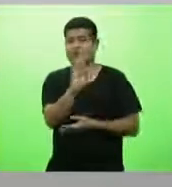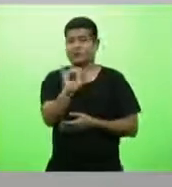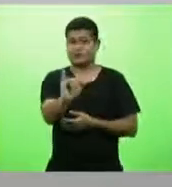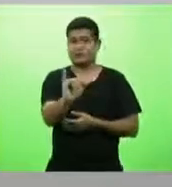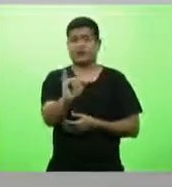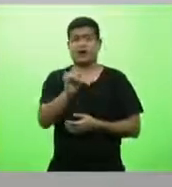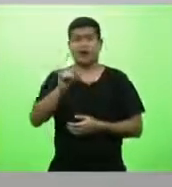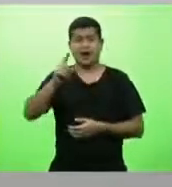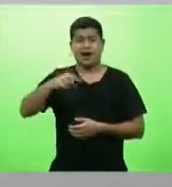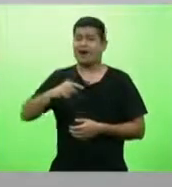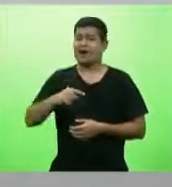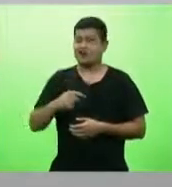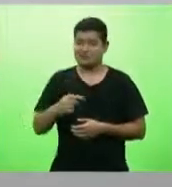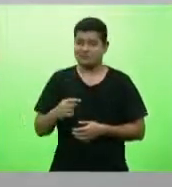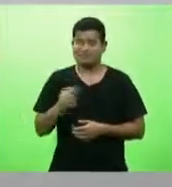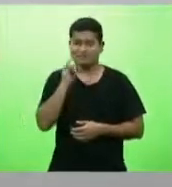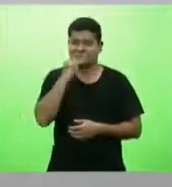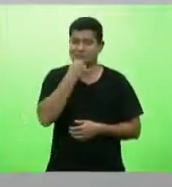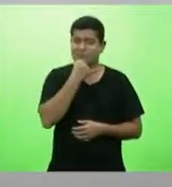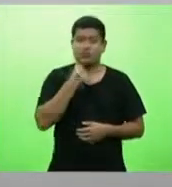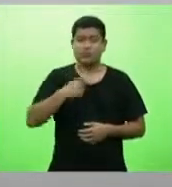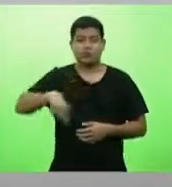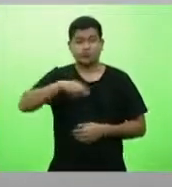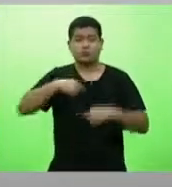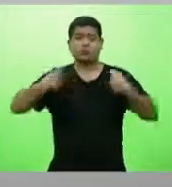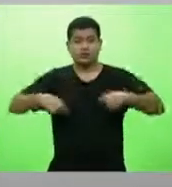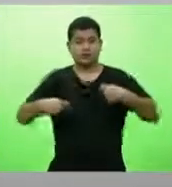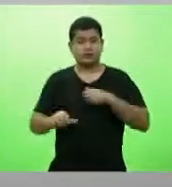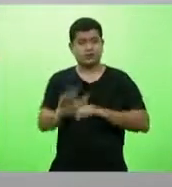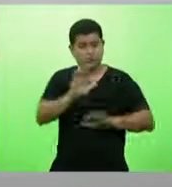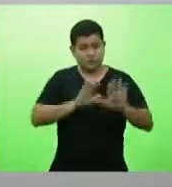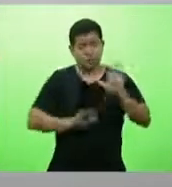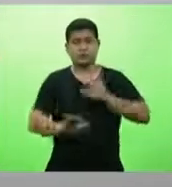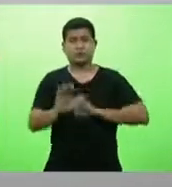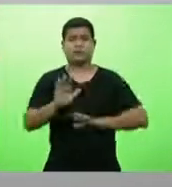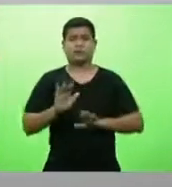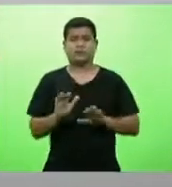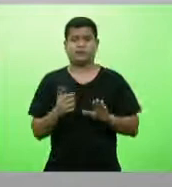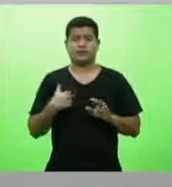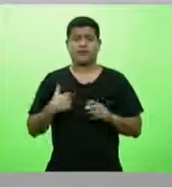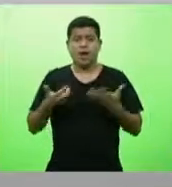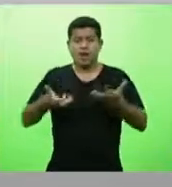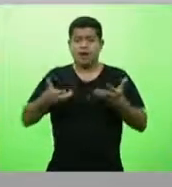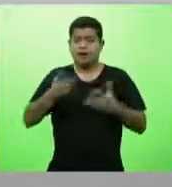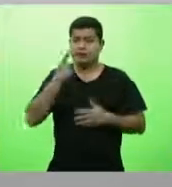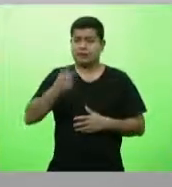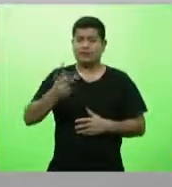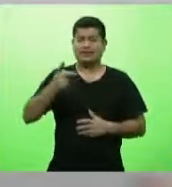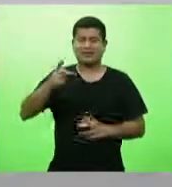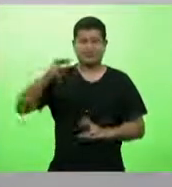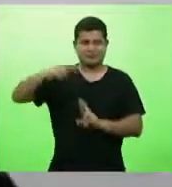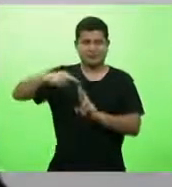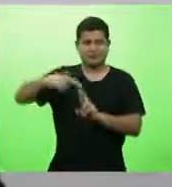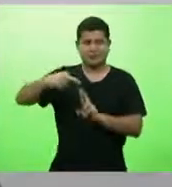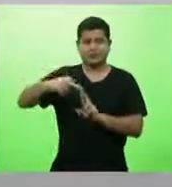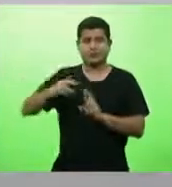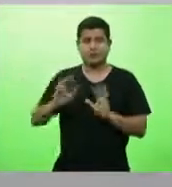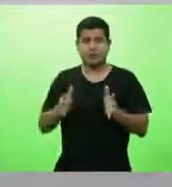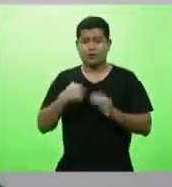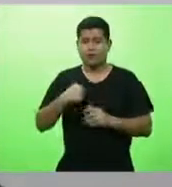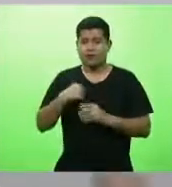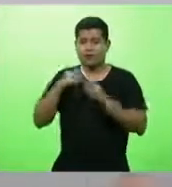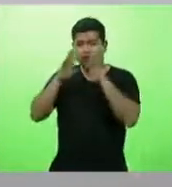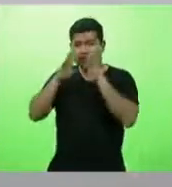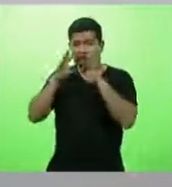dramático. Nós temos que realmente tomar cuidado. Quero dizer também, fazer uma referência aqui. Eu vi aí a questão de